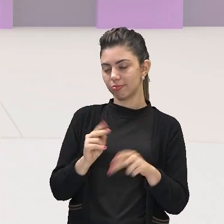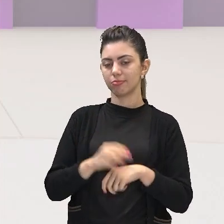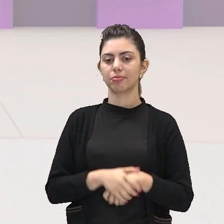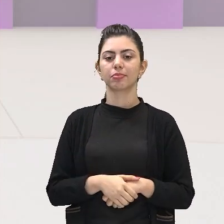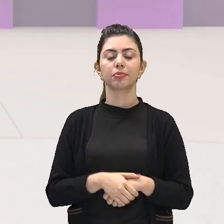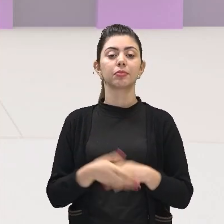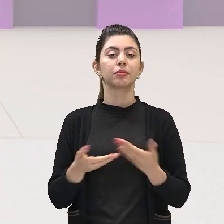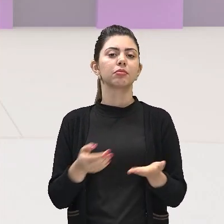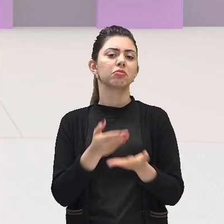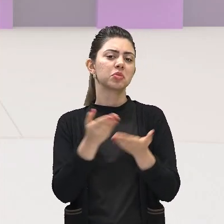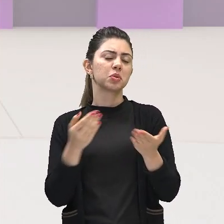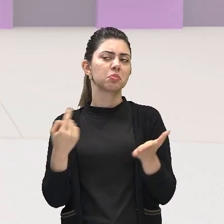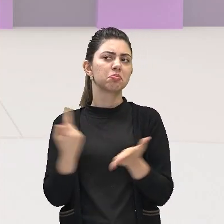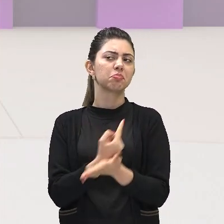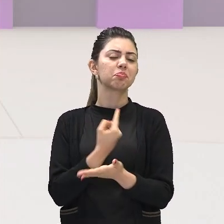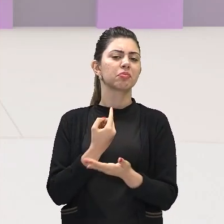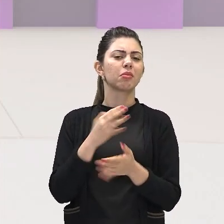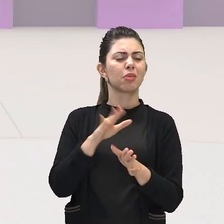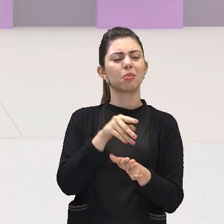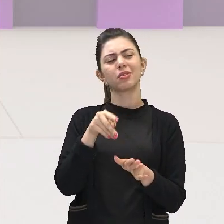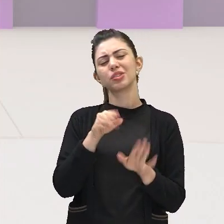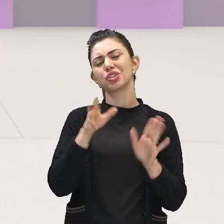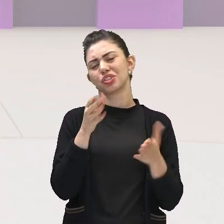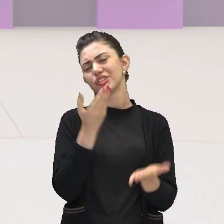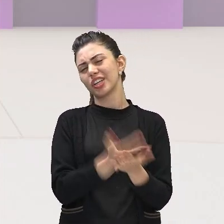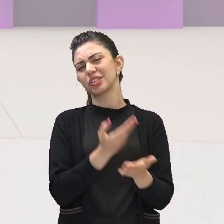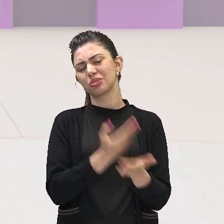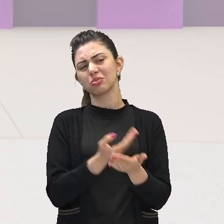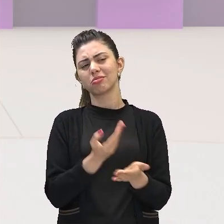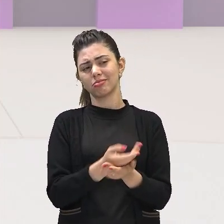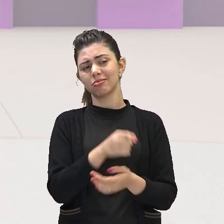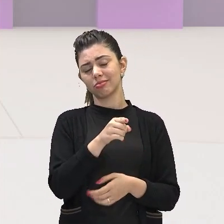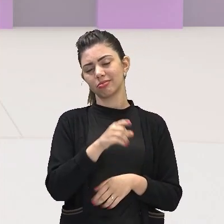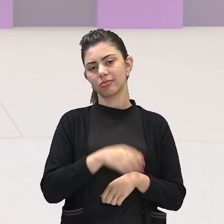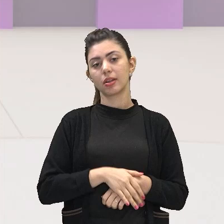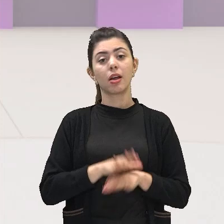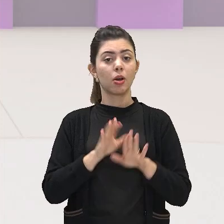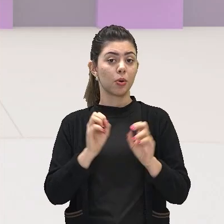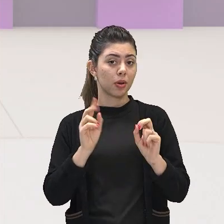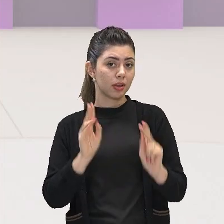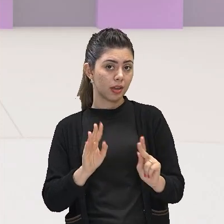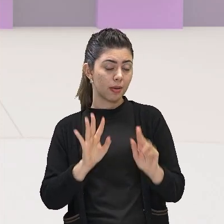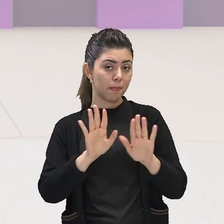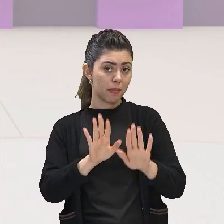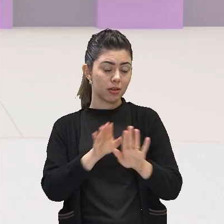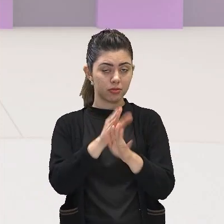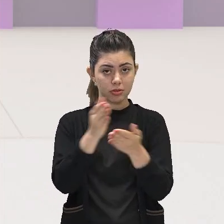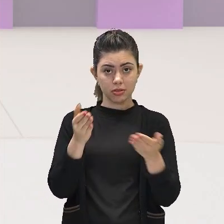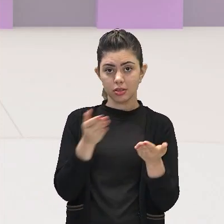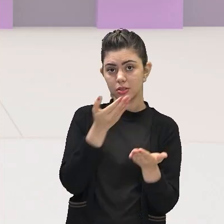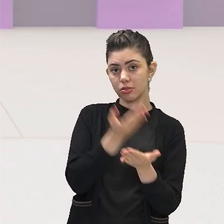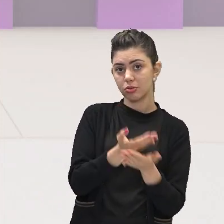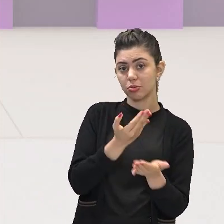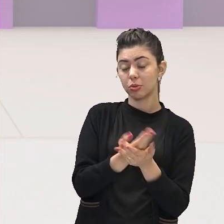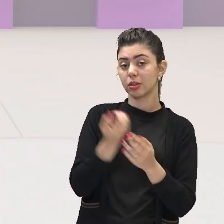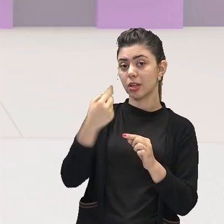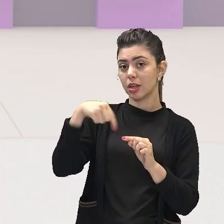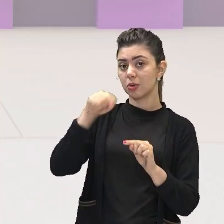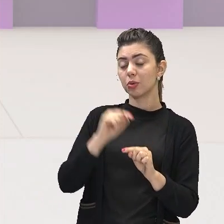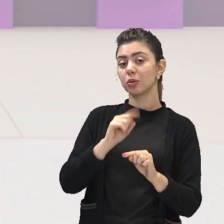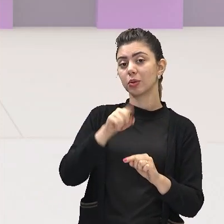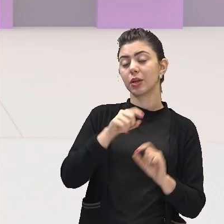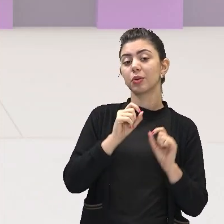Você pode se perguntar, professor, mas eu já estudei sistemas lineares. Ok, só que você já estudou aquele sistema 2 por